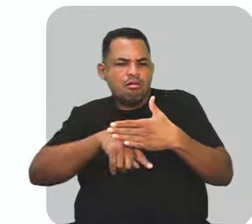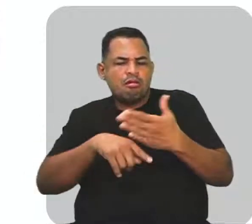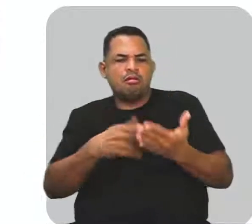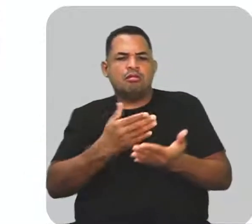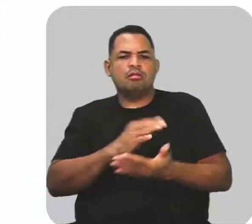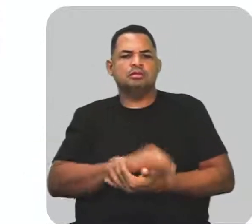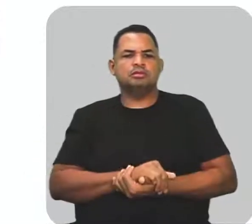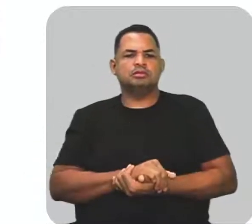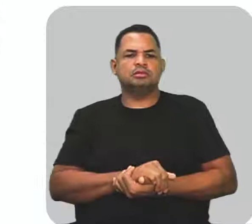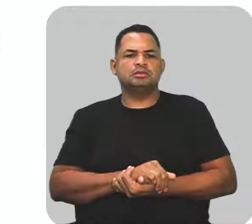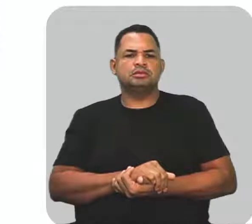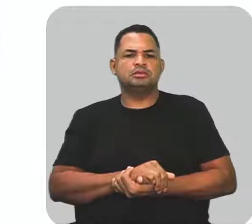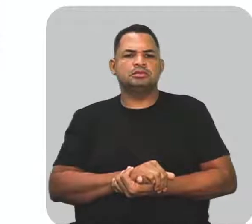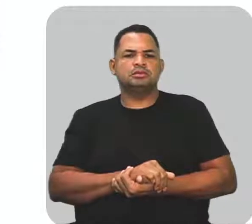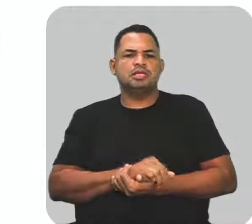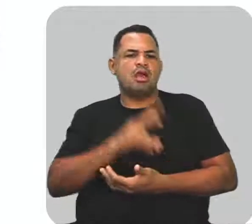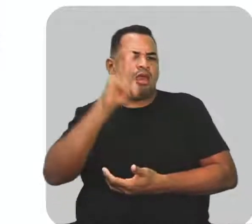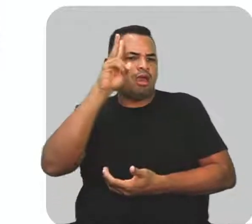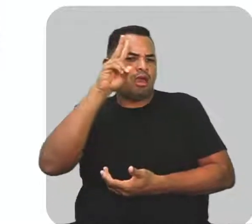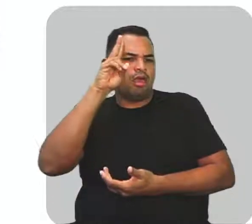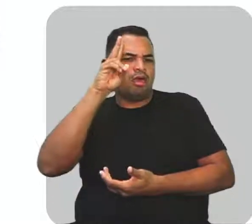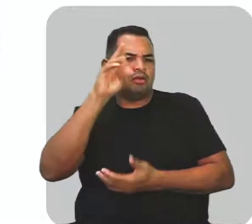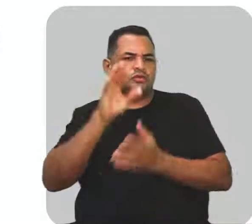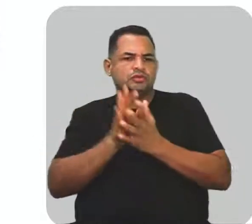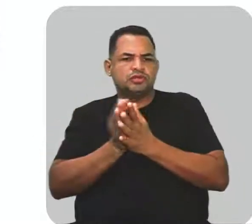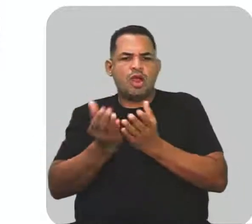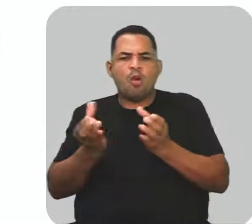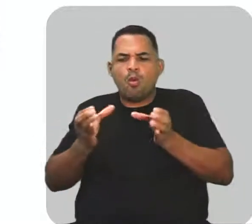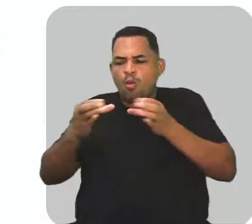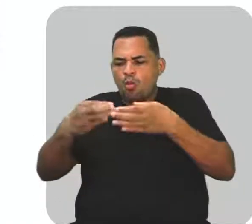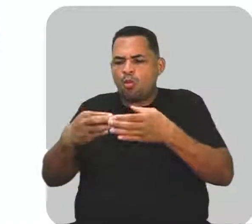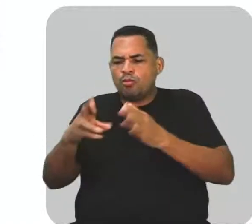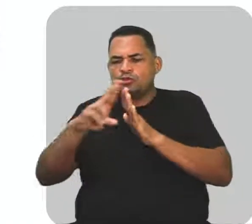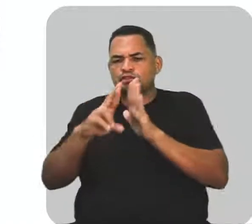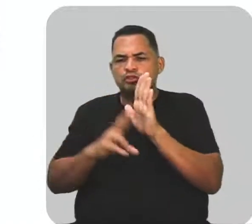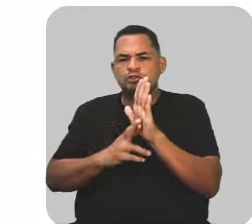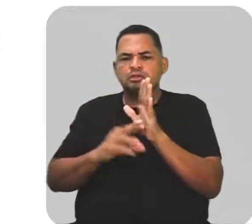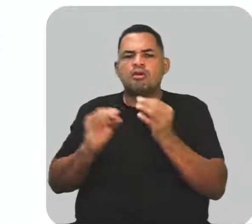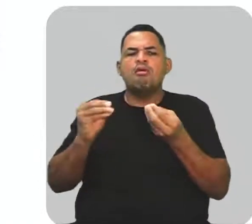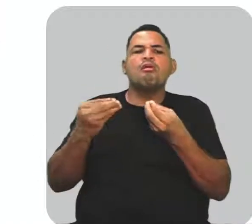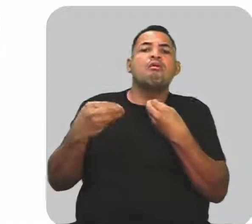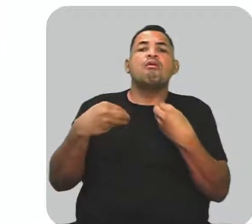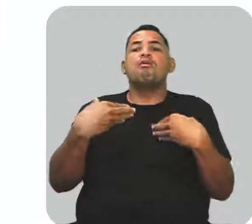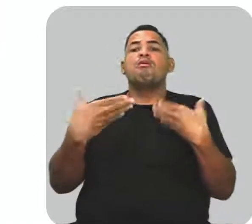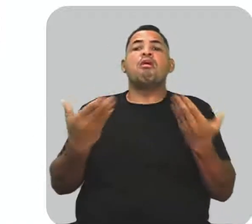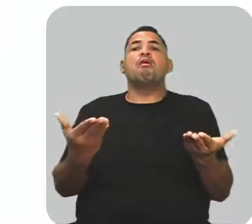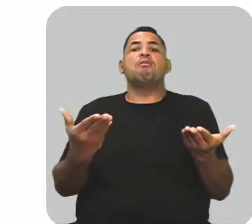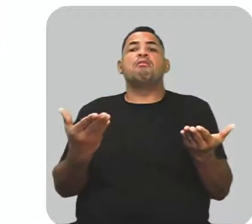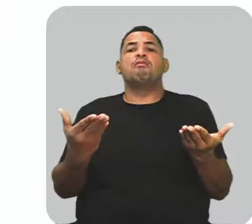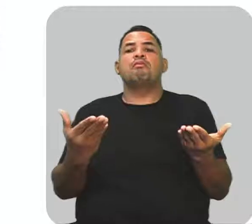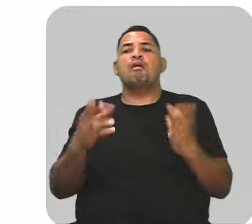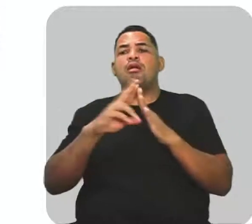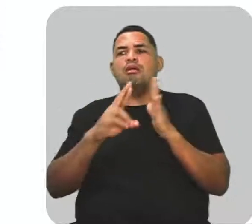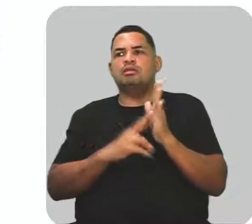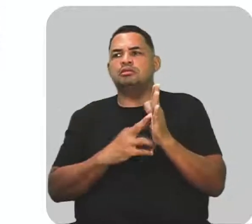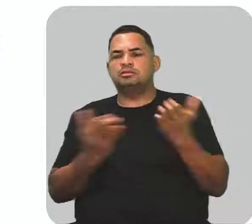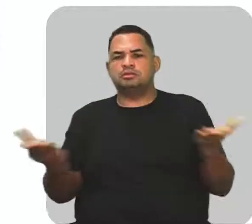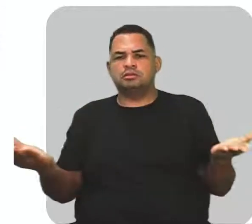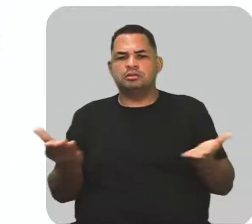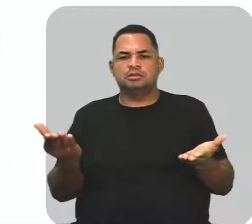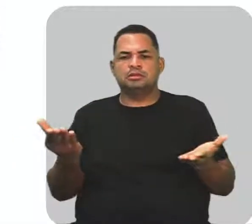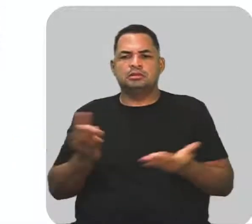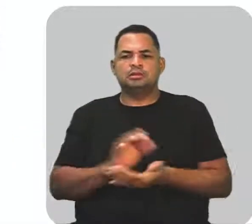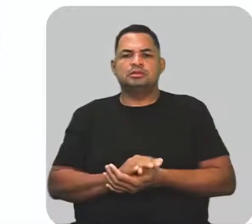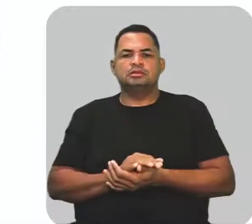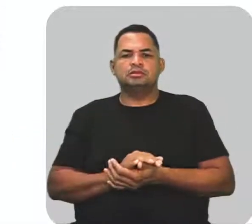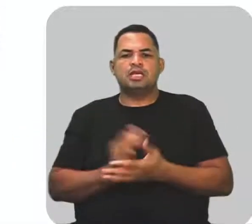mais, e a gente recorda que sintaxe é o conjunto de regras. Mas que conjunto de regras é essa aí, né? Ou seja, é